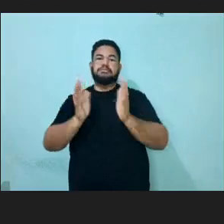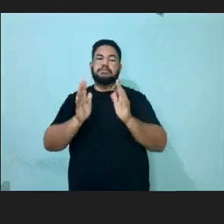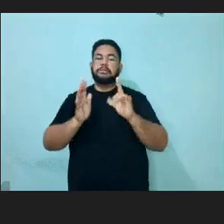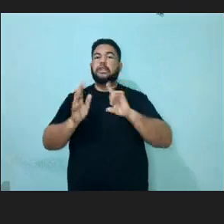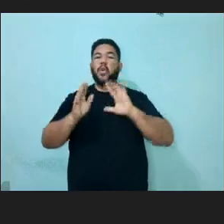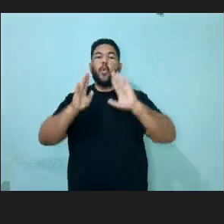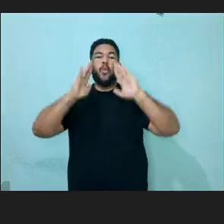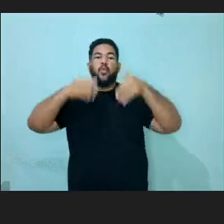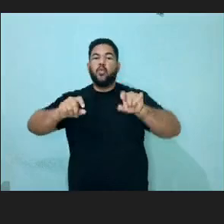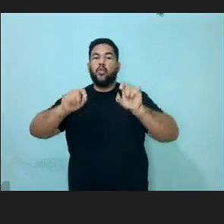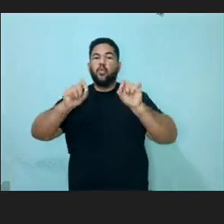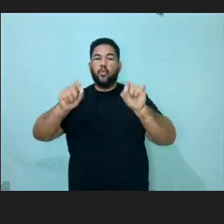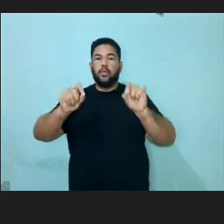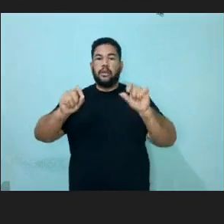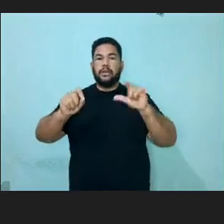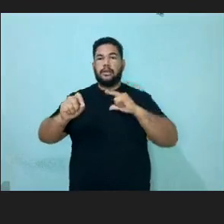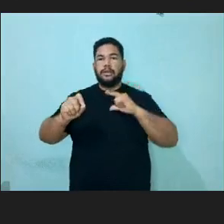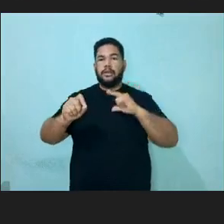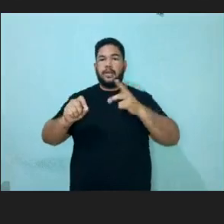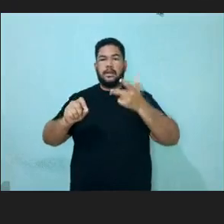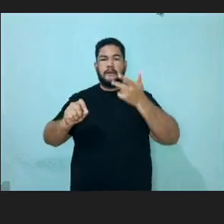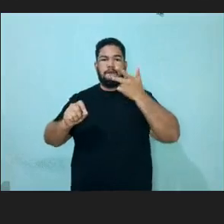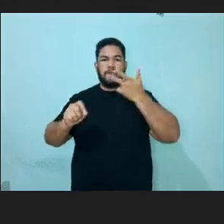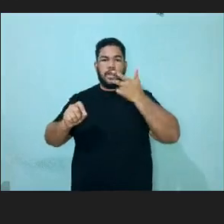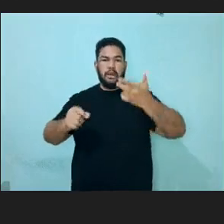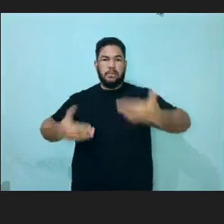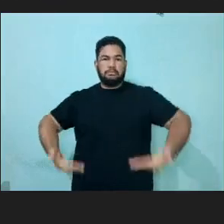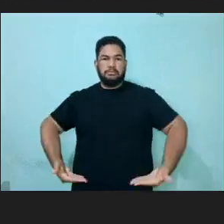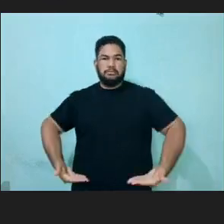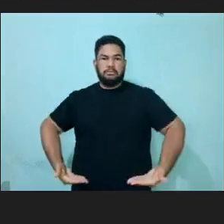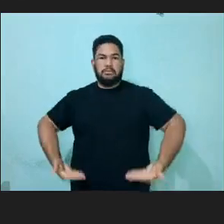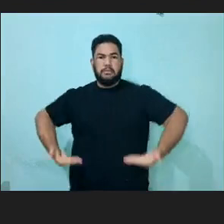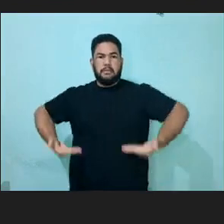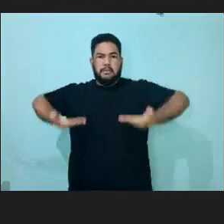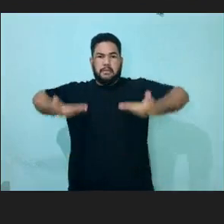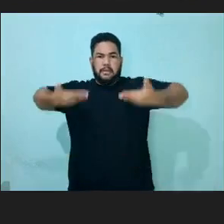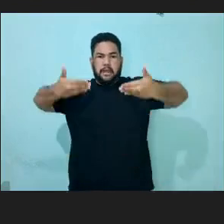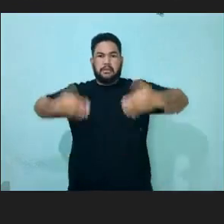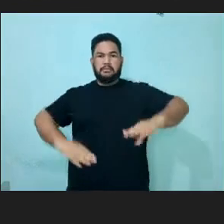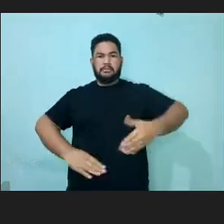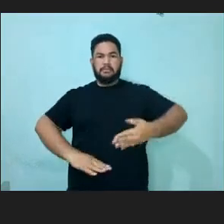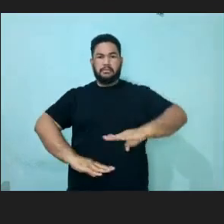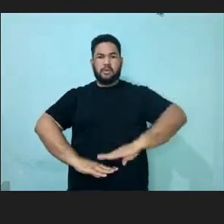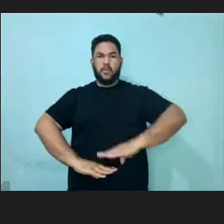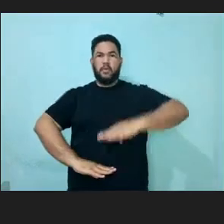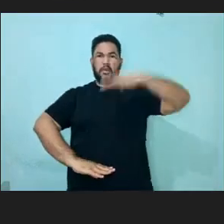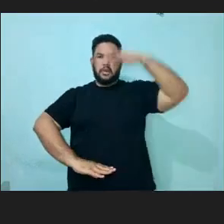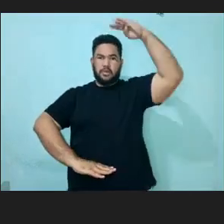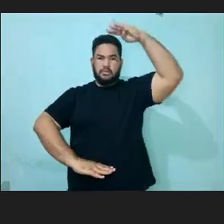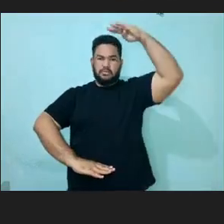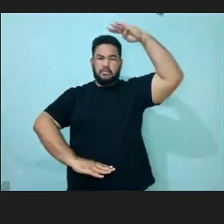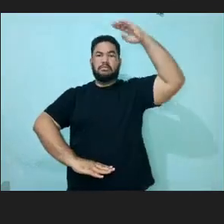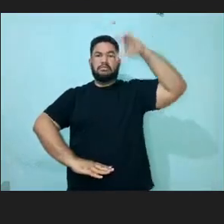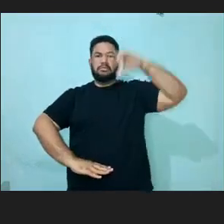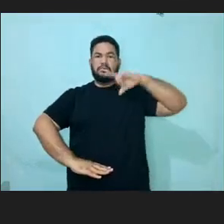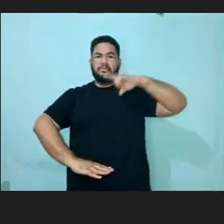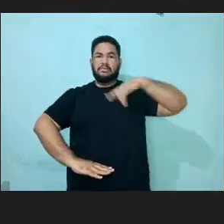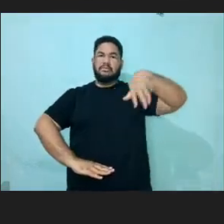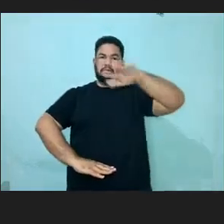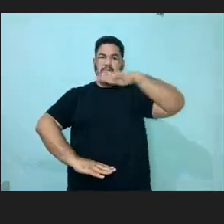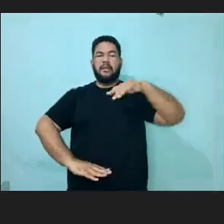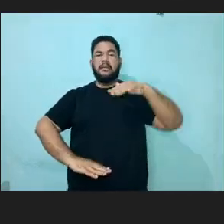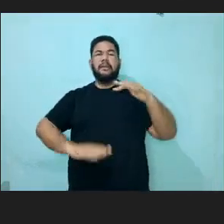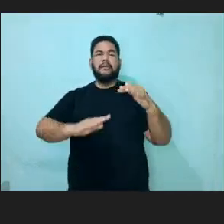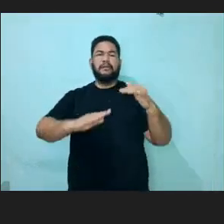nessa parte que eu vou chamar de terço superior, essa parte do umbigo para cima. Vamos colocar assim uma coisa menos informal, mas